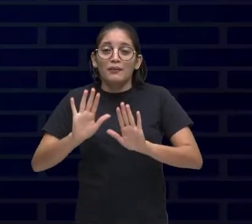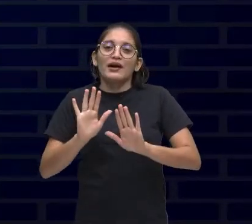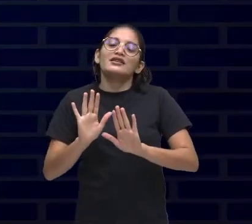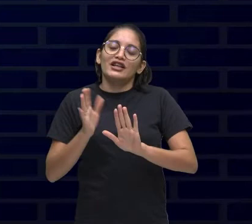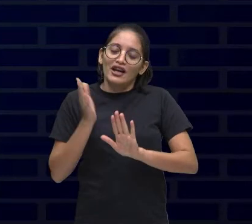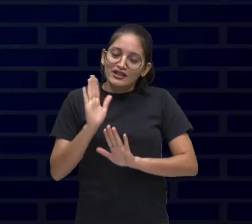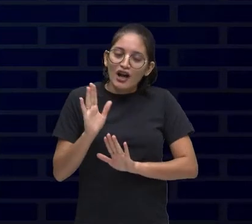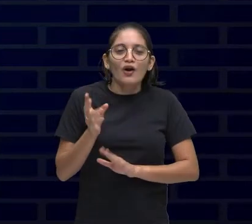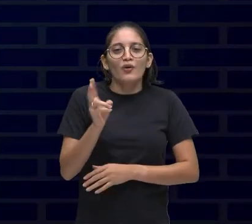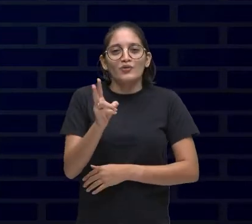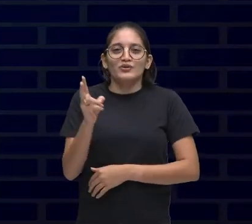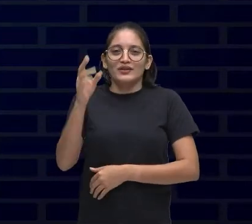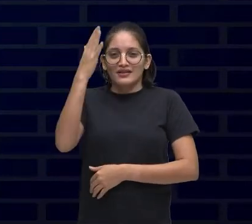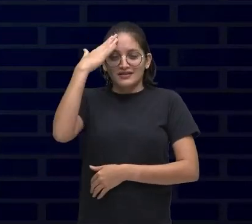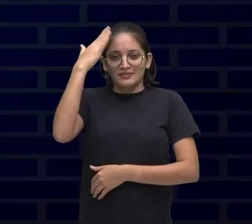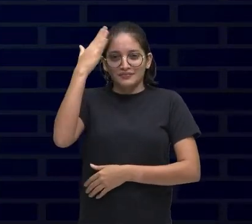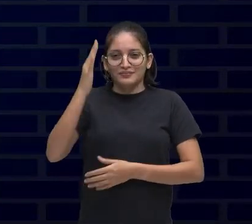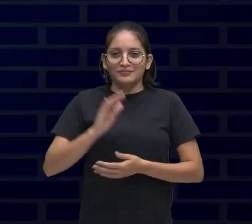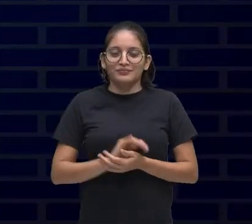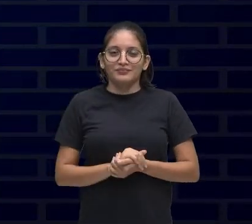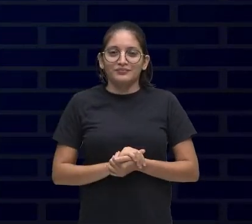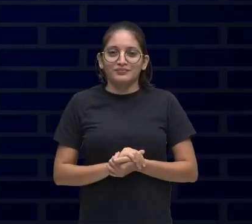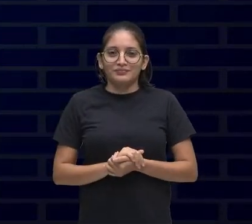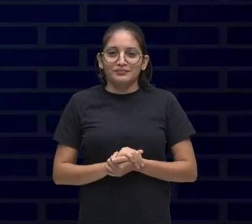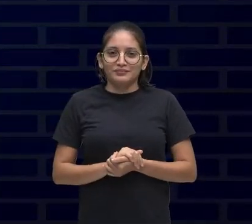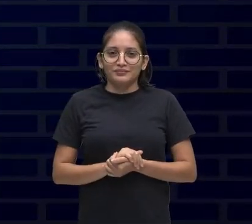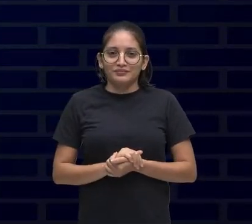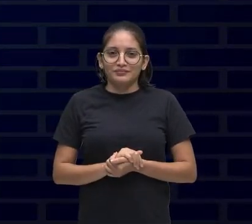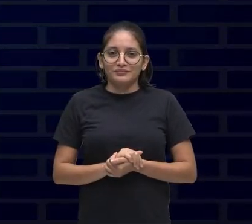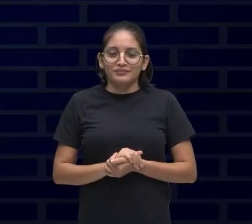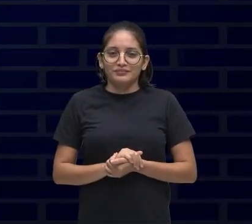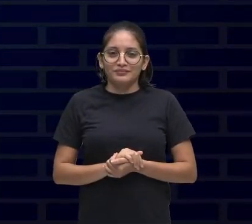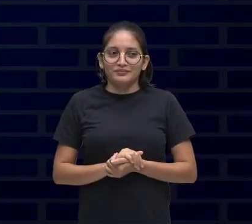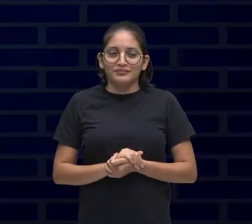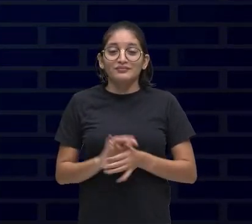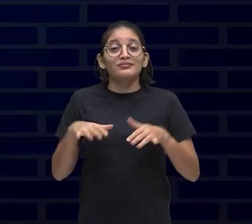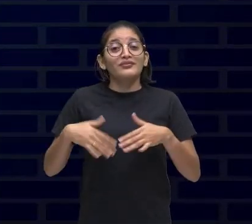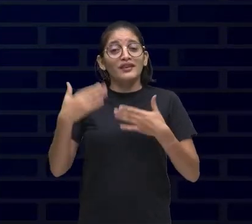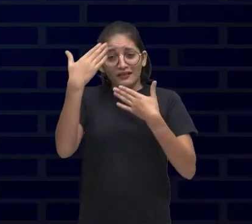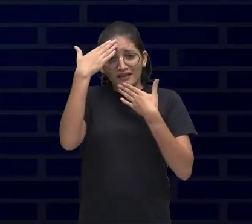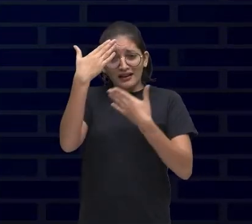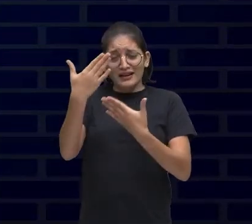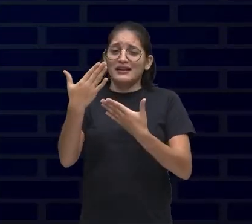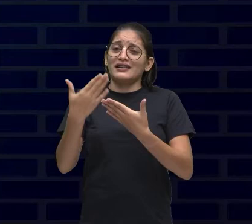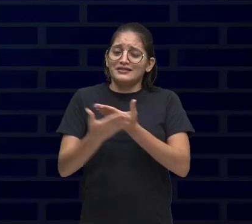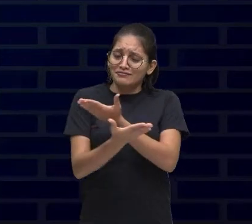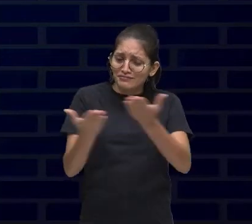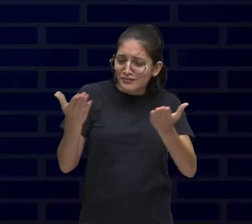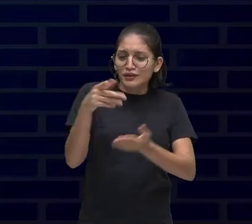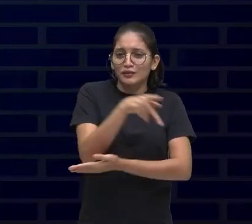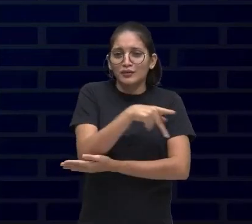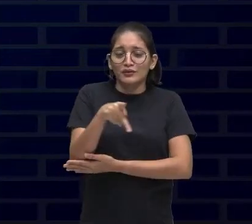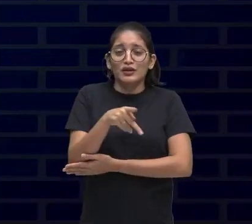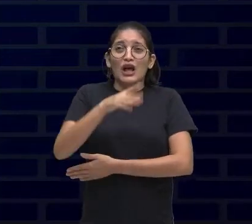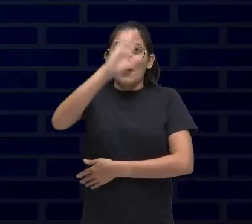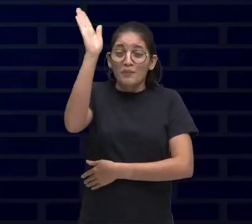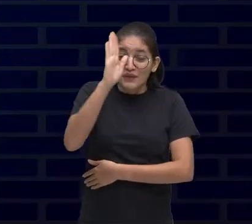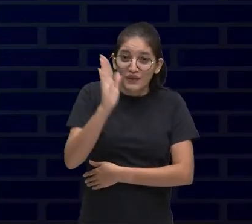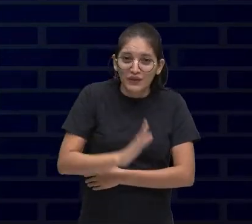já vamos saber. Então, eu quero agradecer a todos os professores do